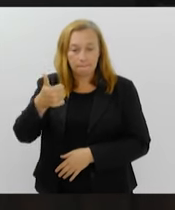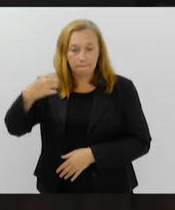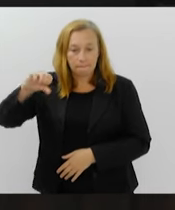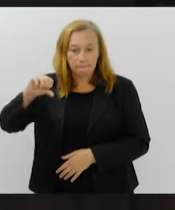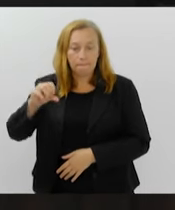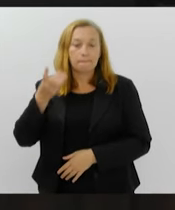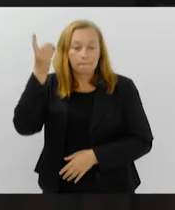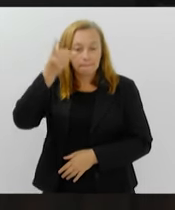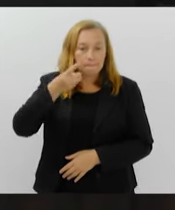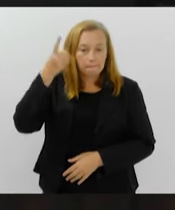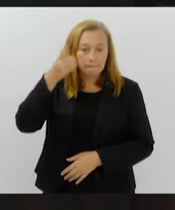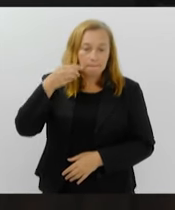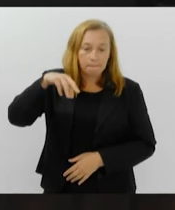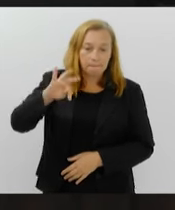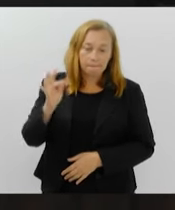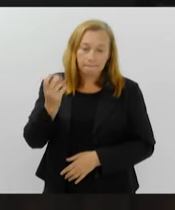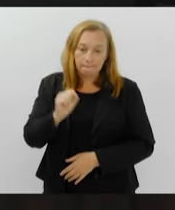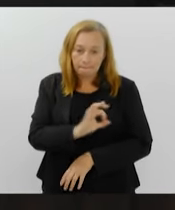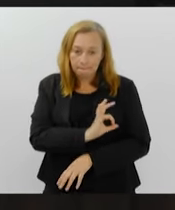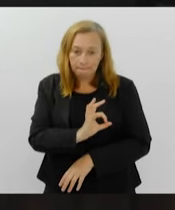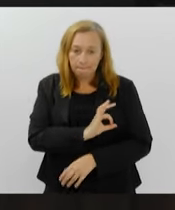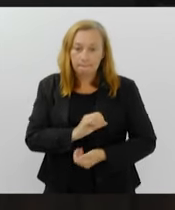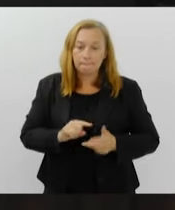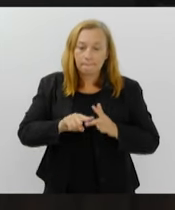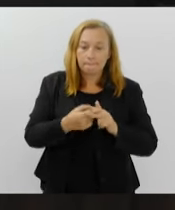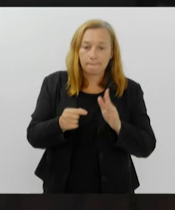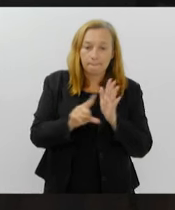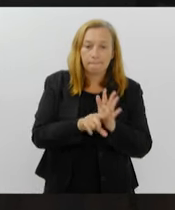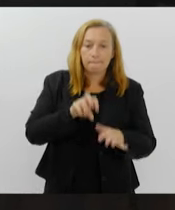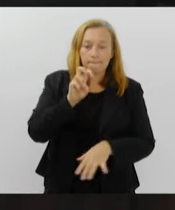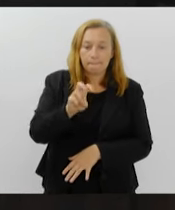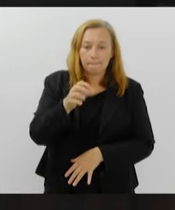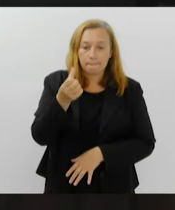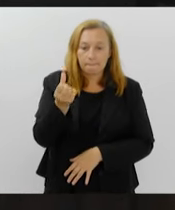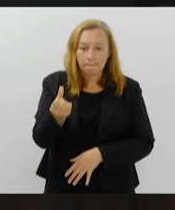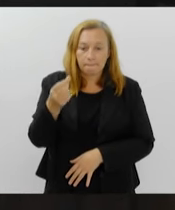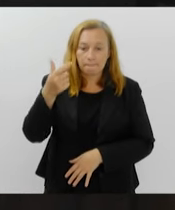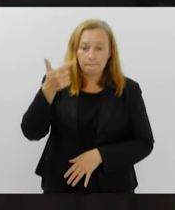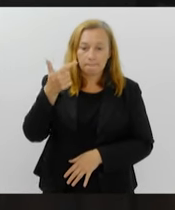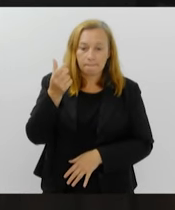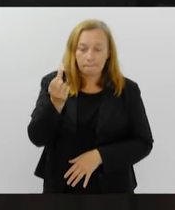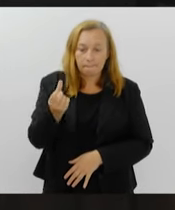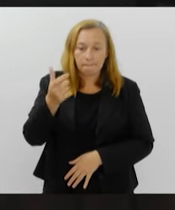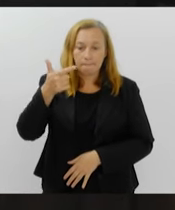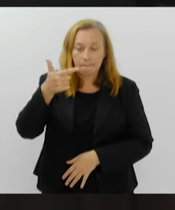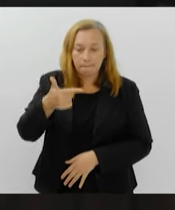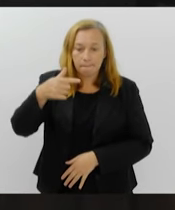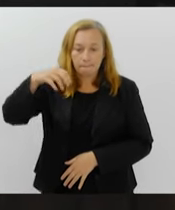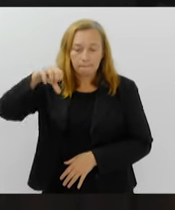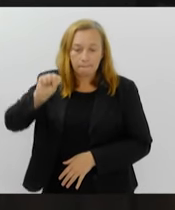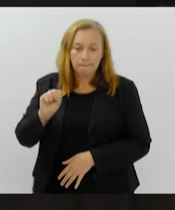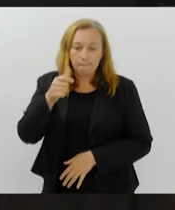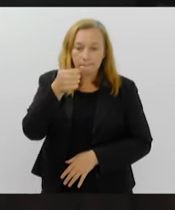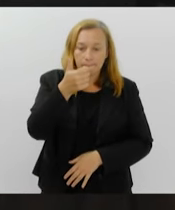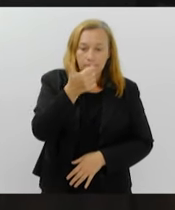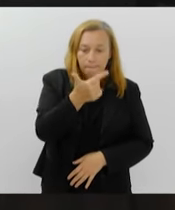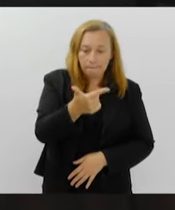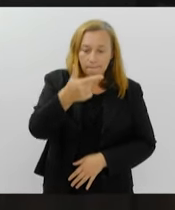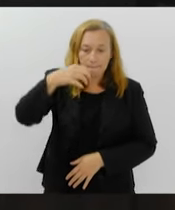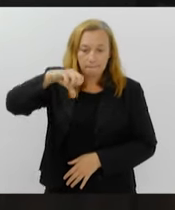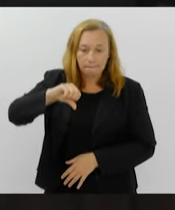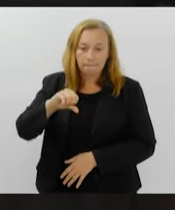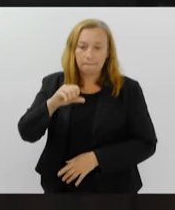de autoria da deputada Marta Rocha que altera a lei número 5628 de 29 de setembro de